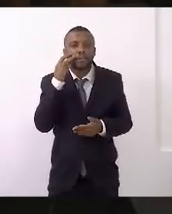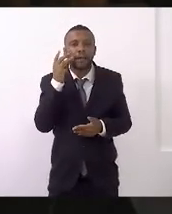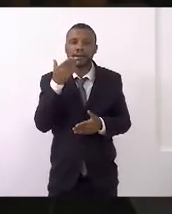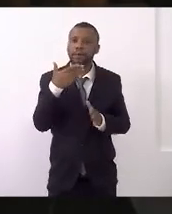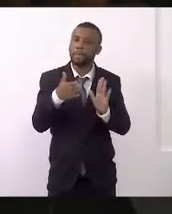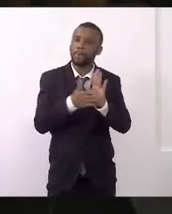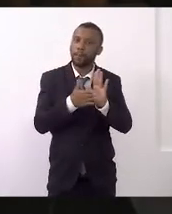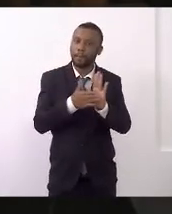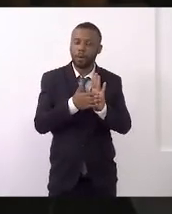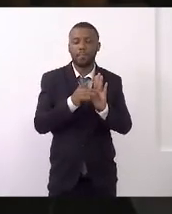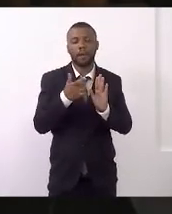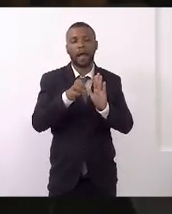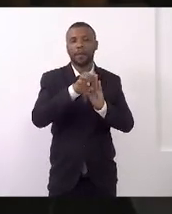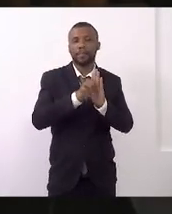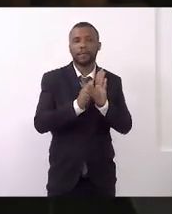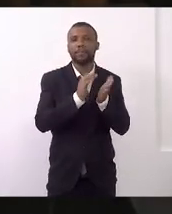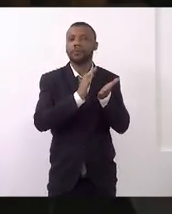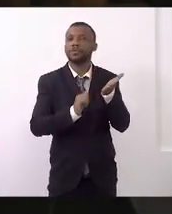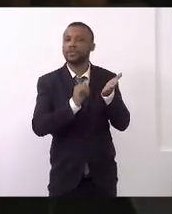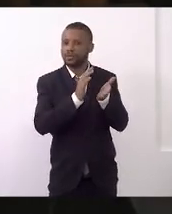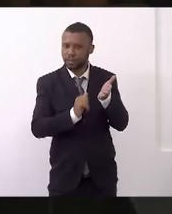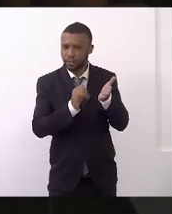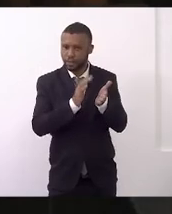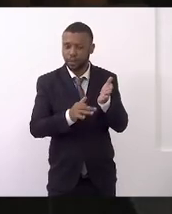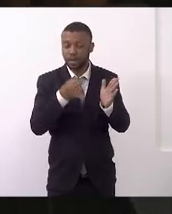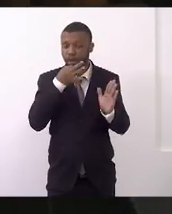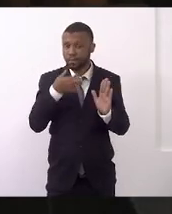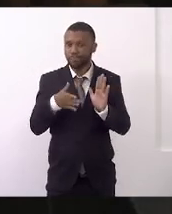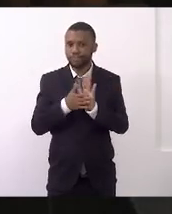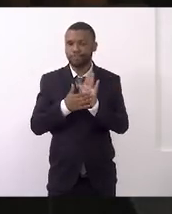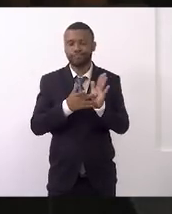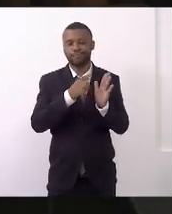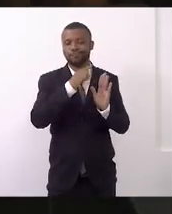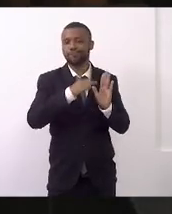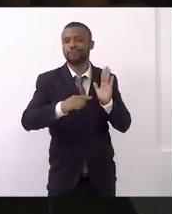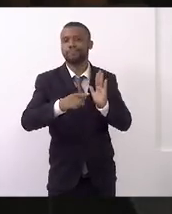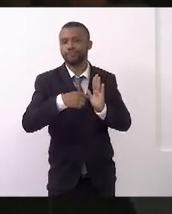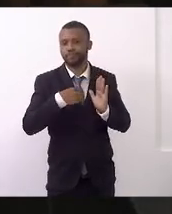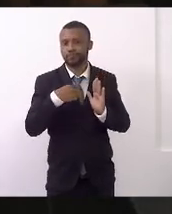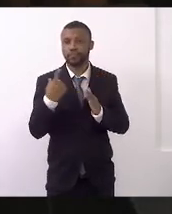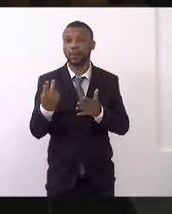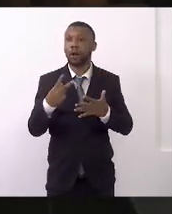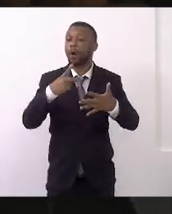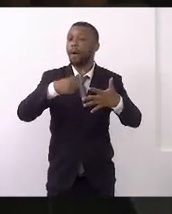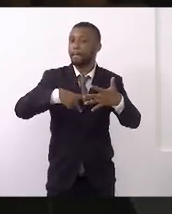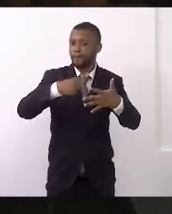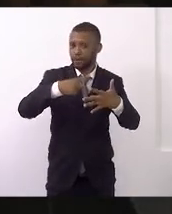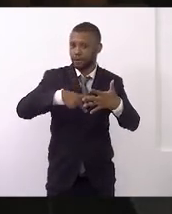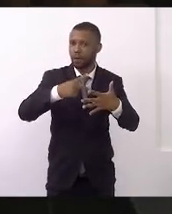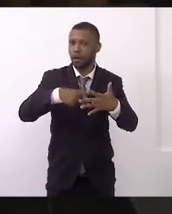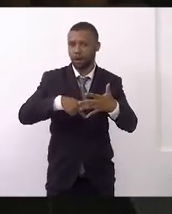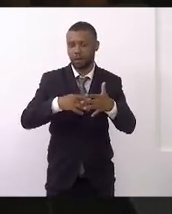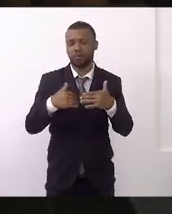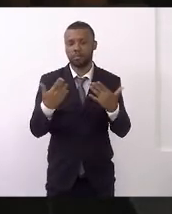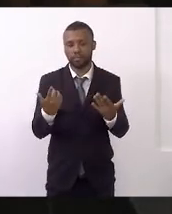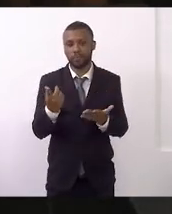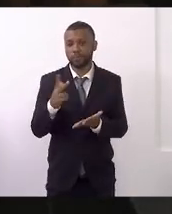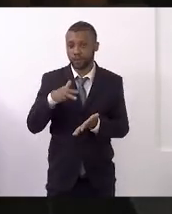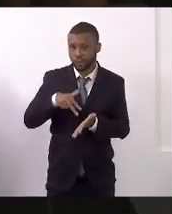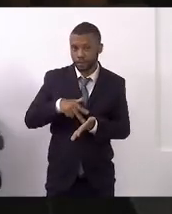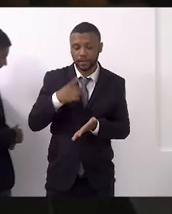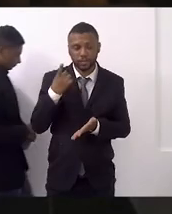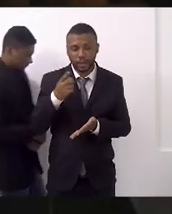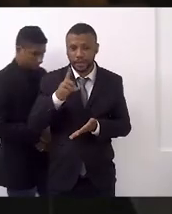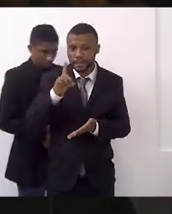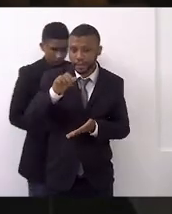a retirar as emendas, a emenda que ele propôs. O PSOL, eu estou aqui, deputada Dani,